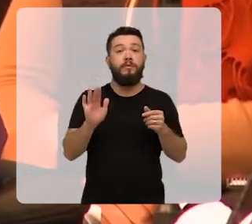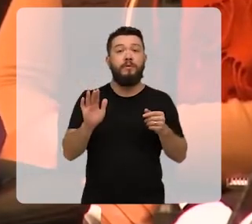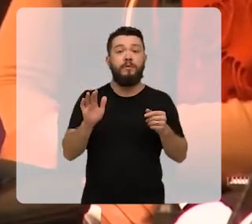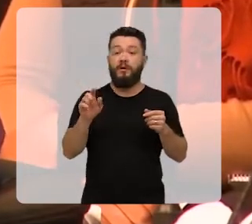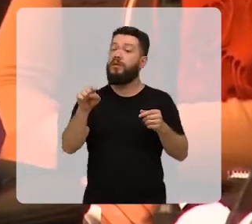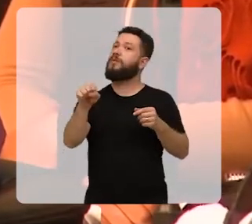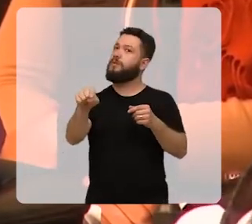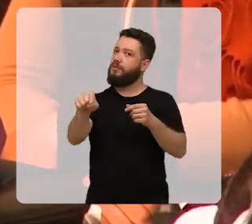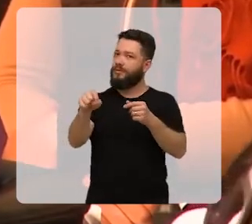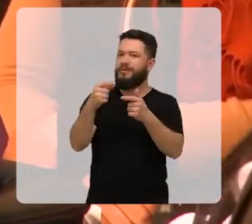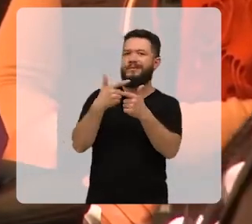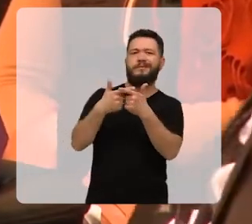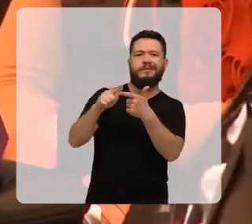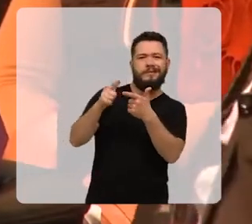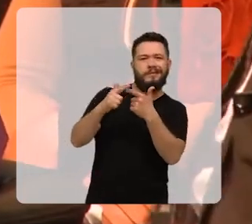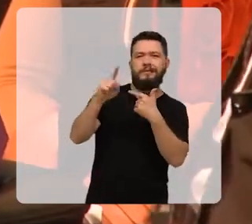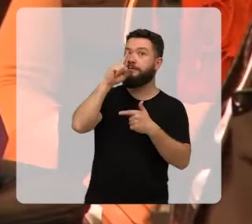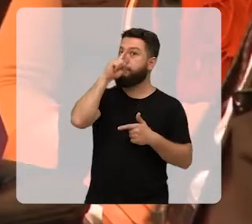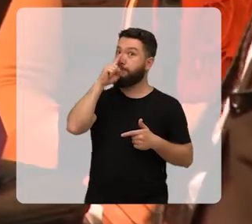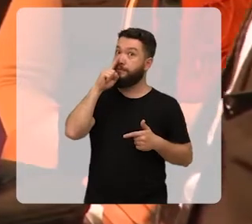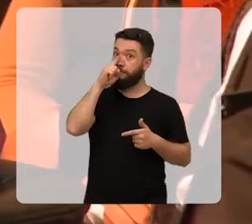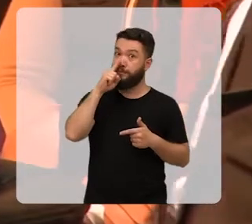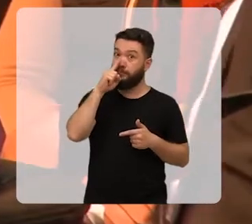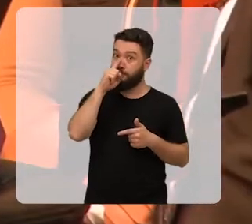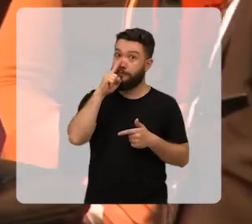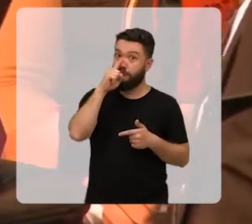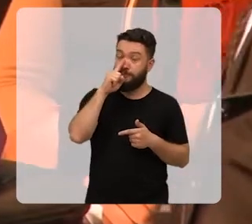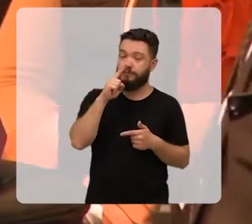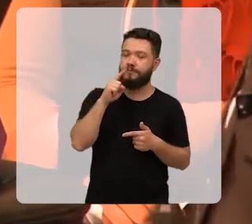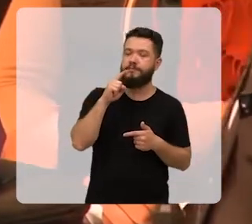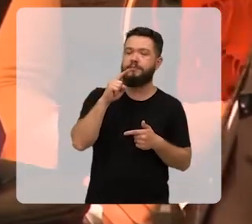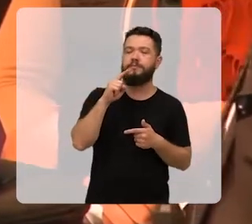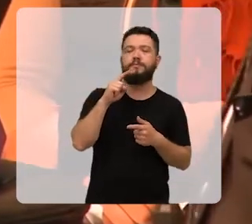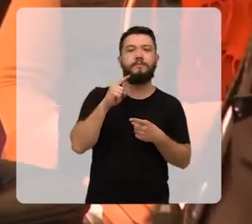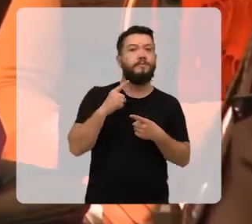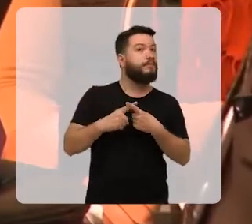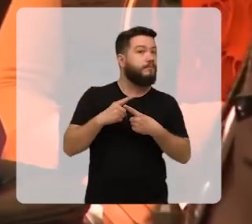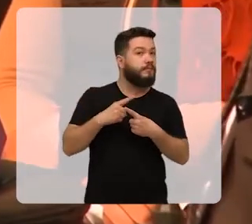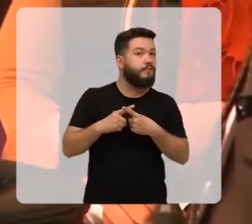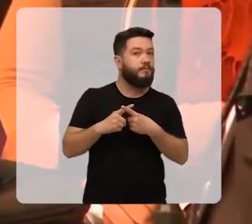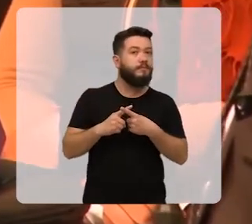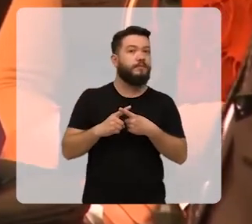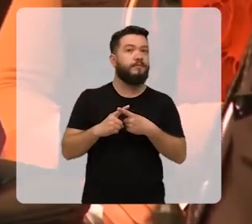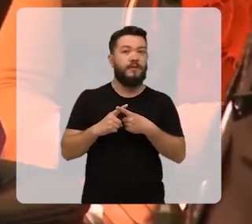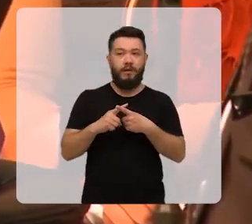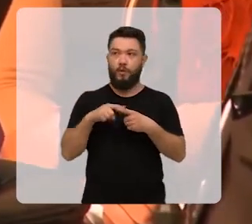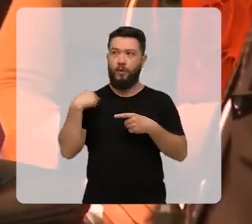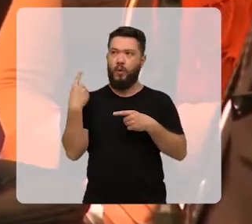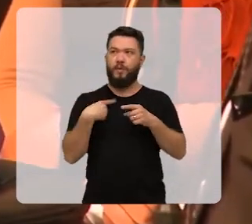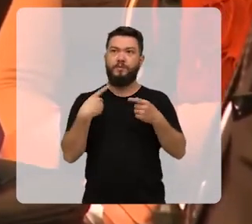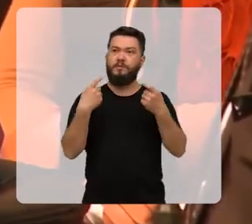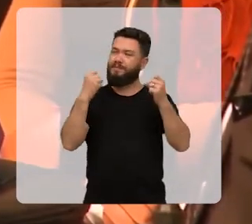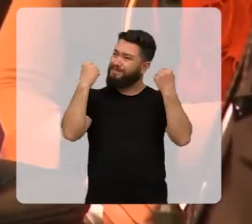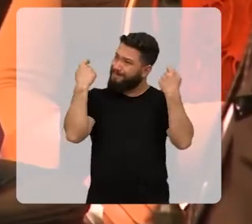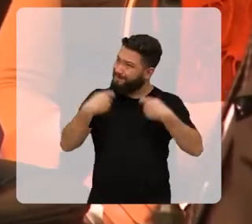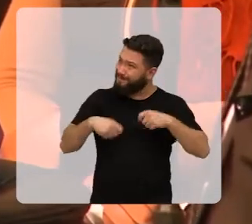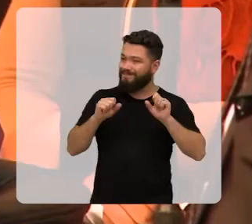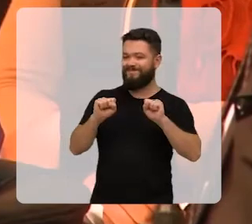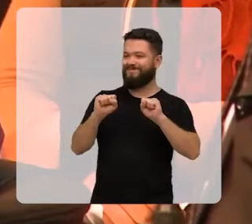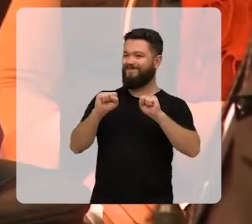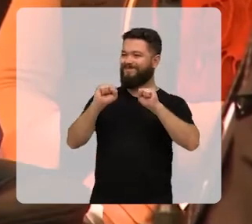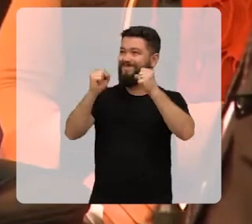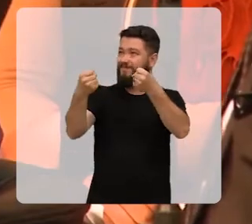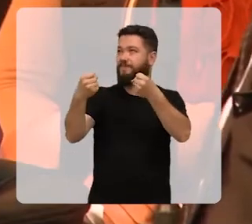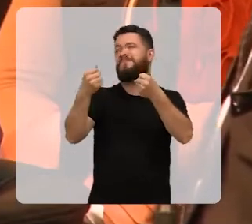isso é um grande perigo atualmente que nós temos de enfrentar no Brasil é